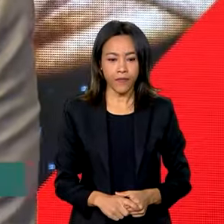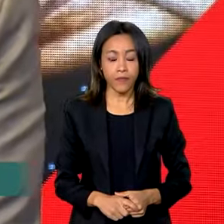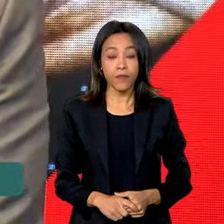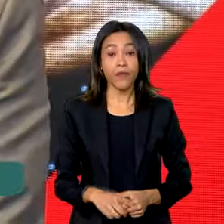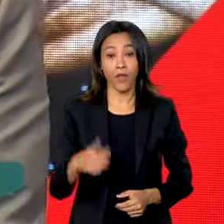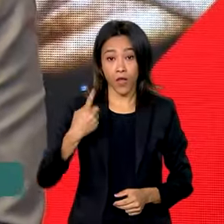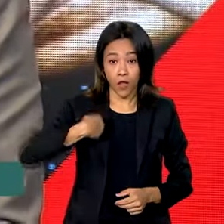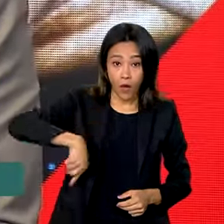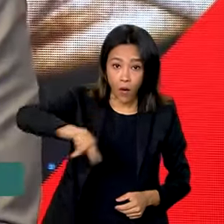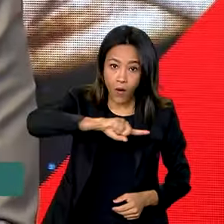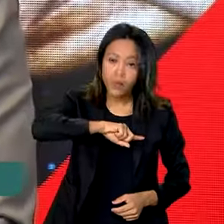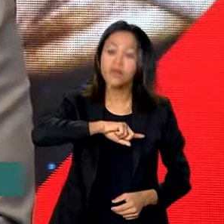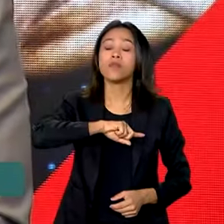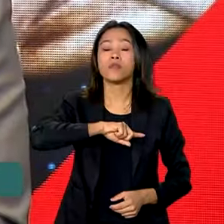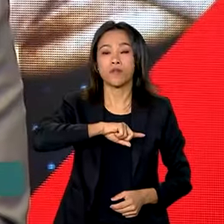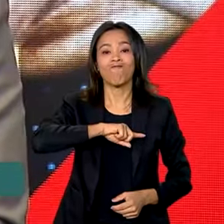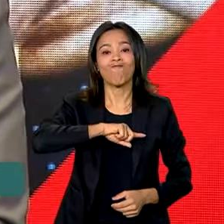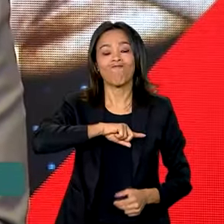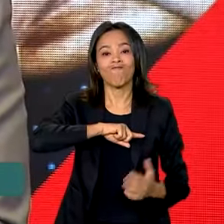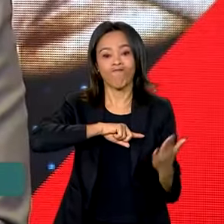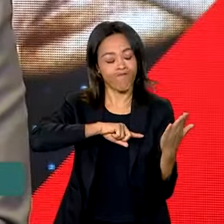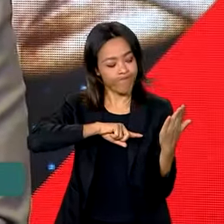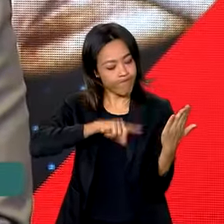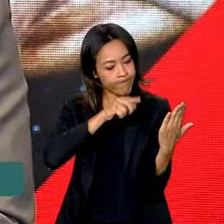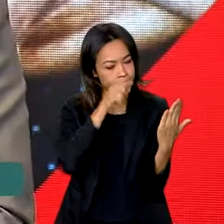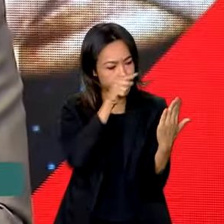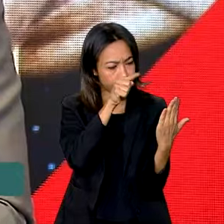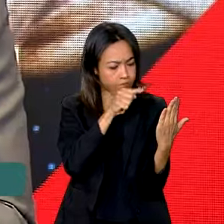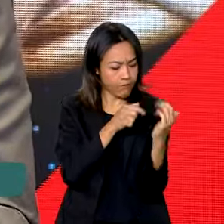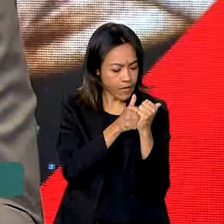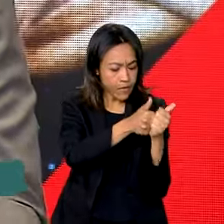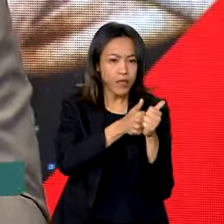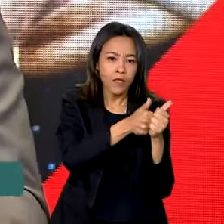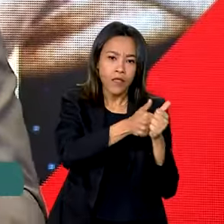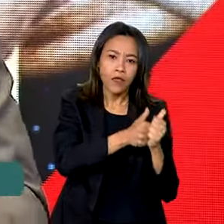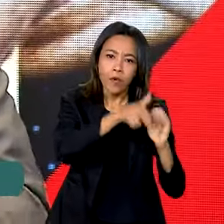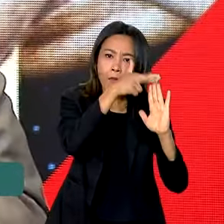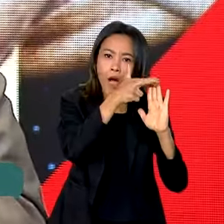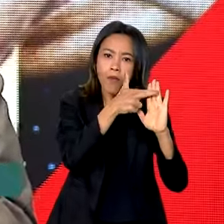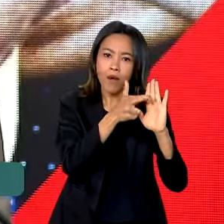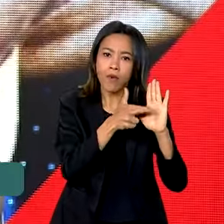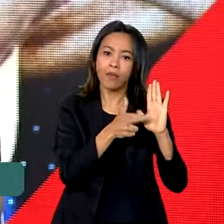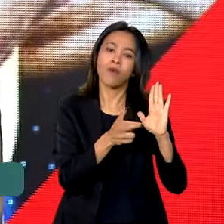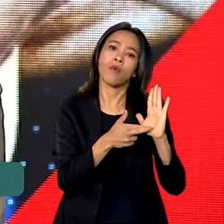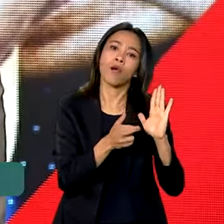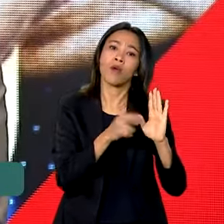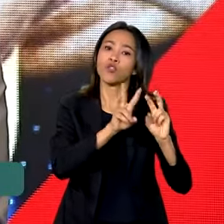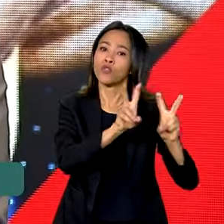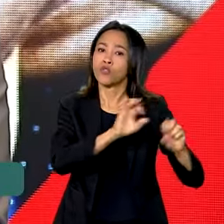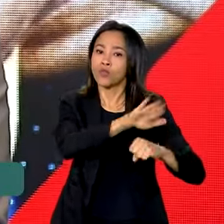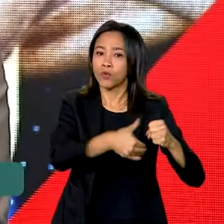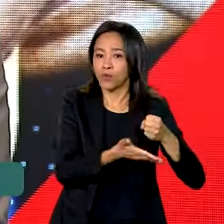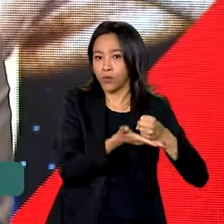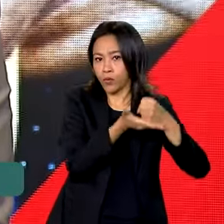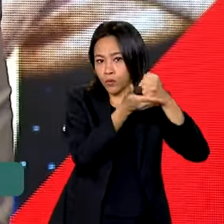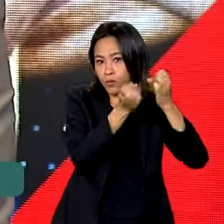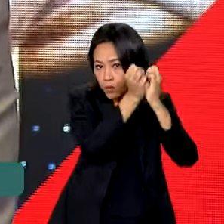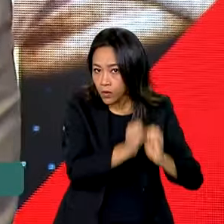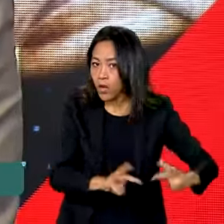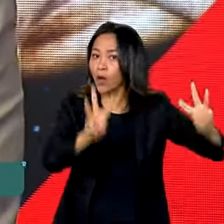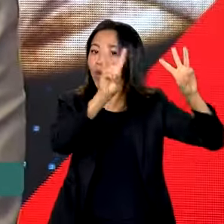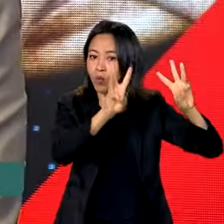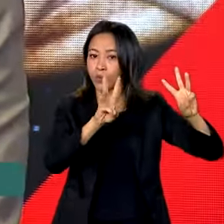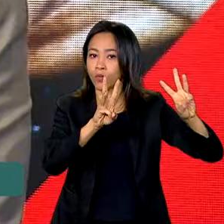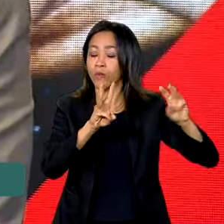Estamos atendendo os Objetivos de Desenvolvimento Sustentável da ONU. Vamos impulsionar o cozimento